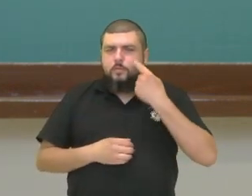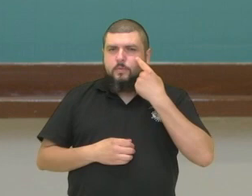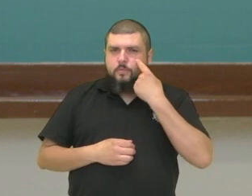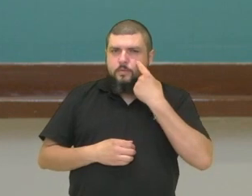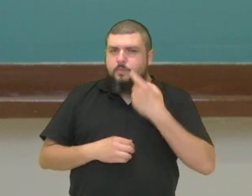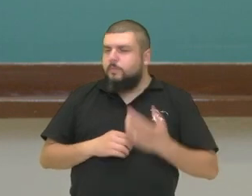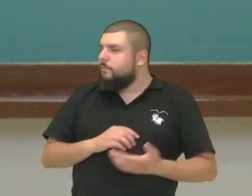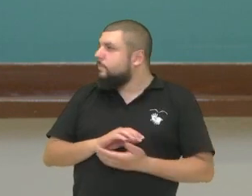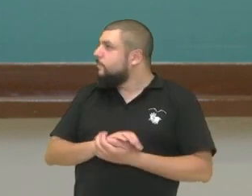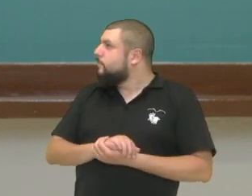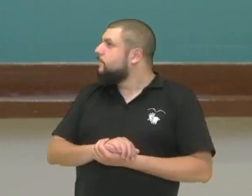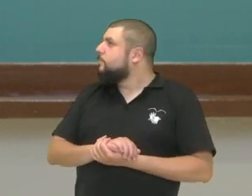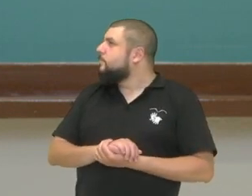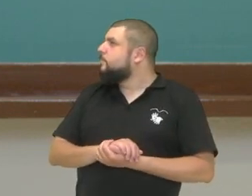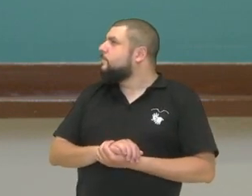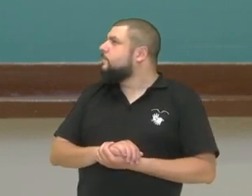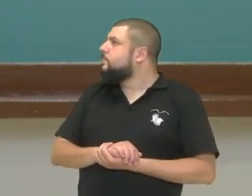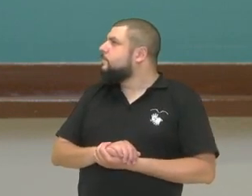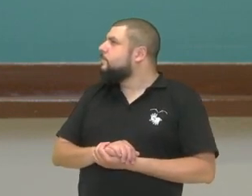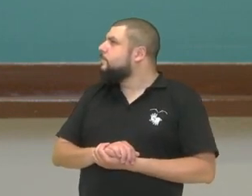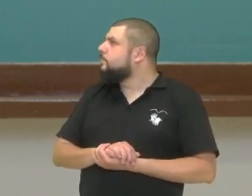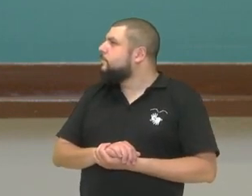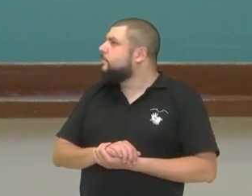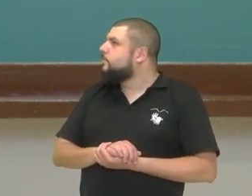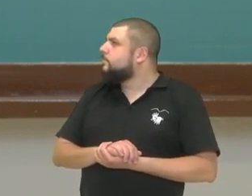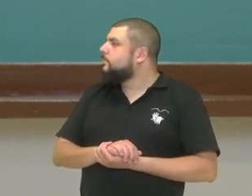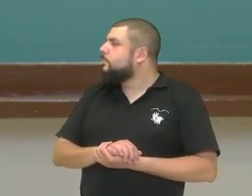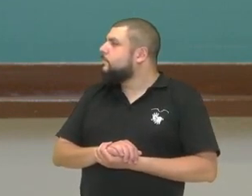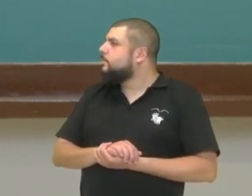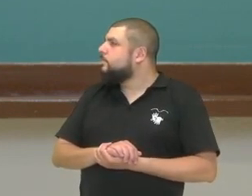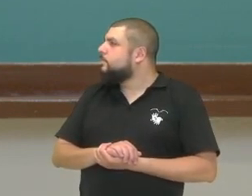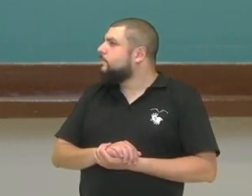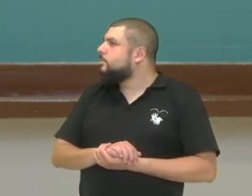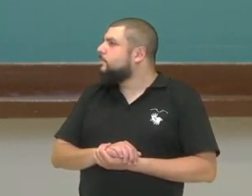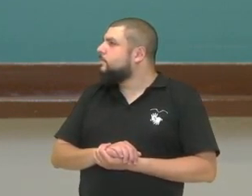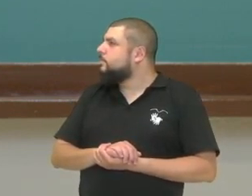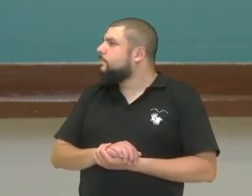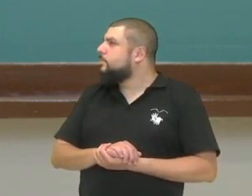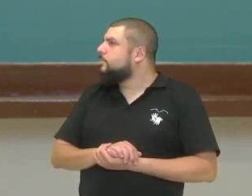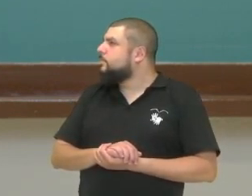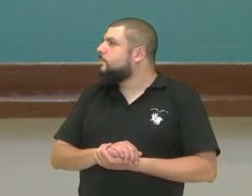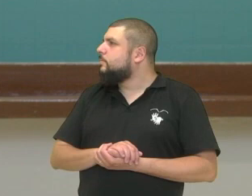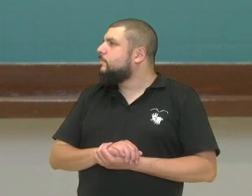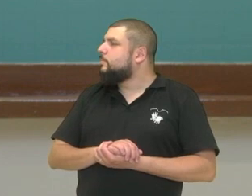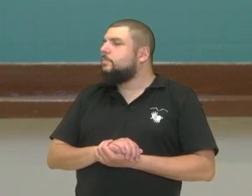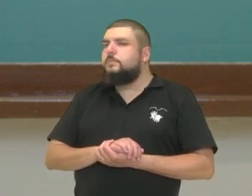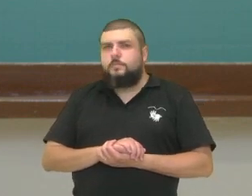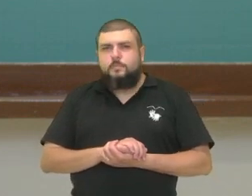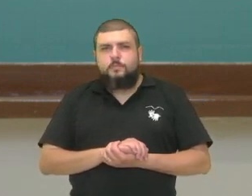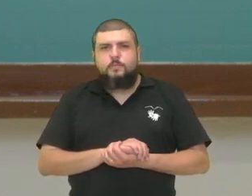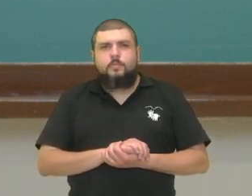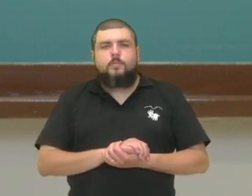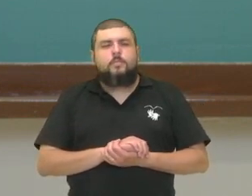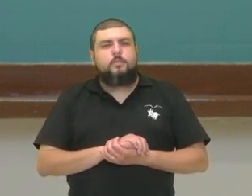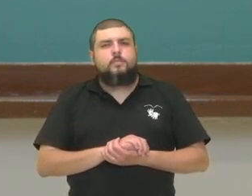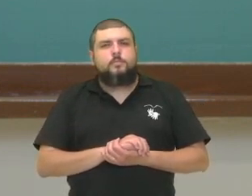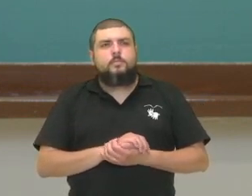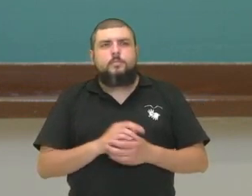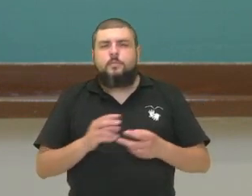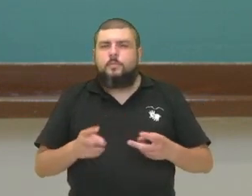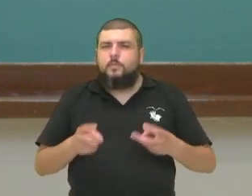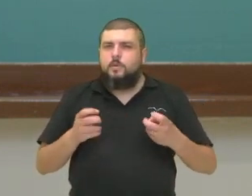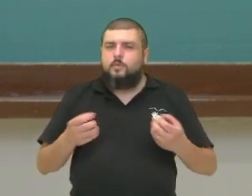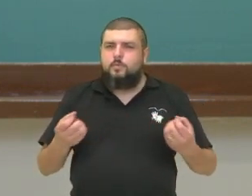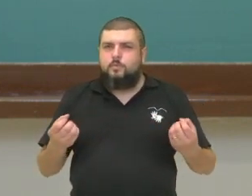dois tubas uterinas o útero vagina e o externo avô olha lá os ovários